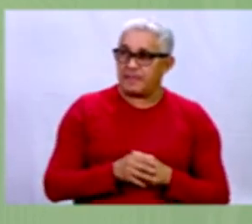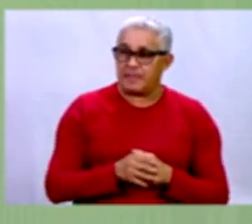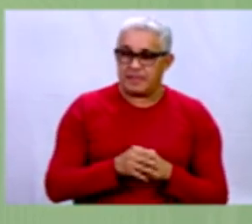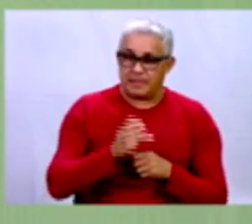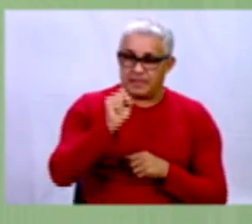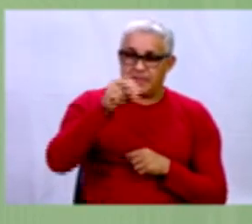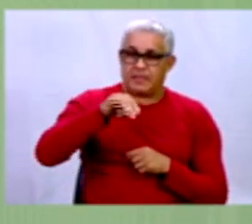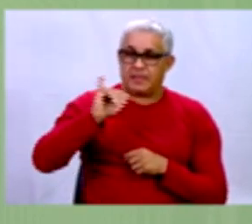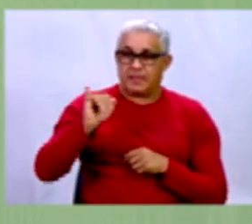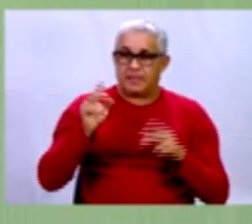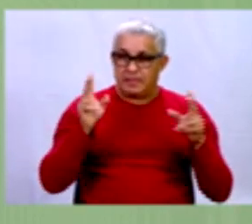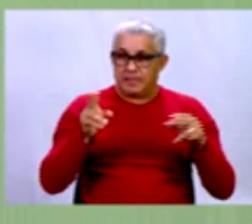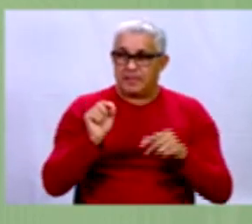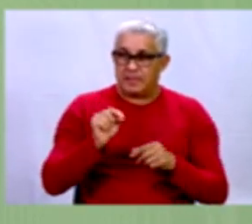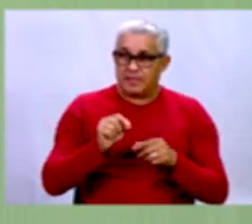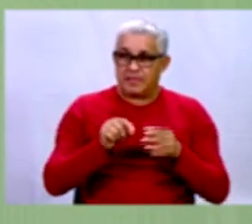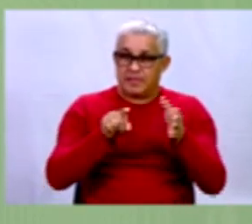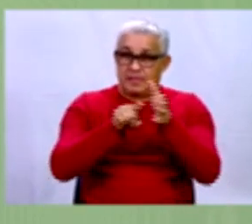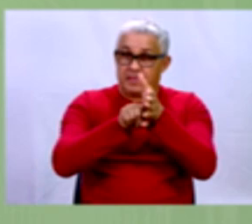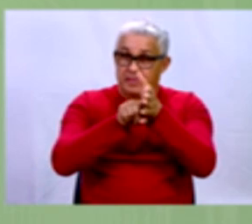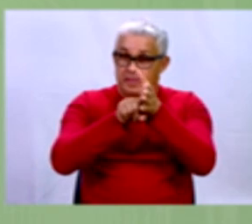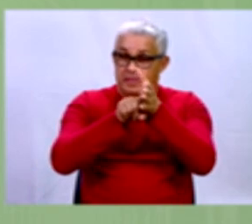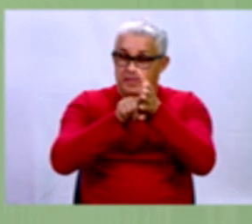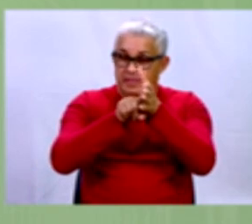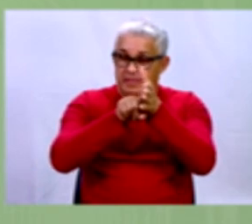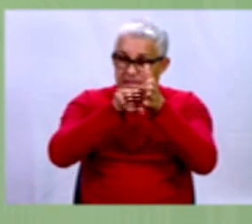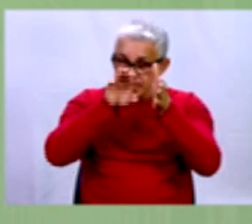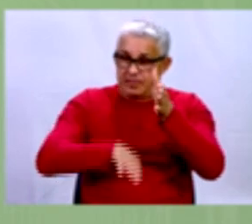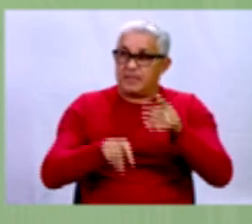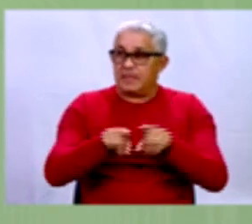SNI é igual. Agora a gente vai fazer essa subtração primeiro.